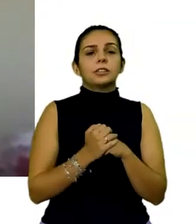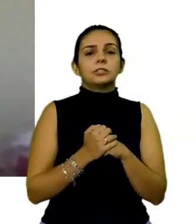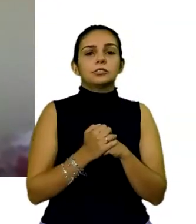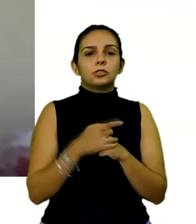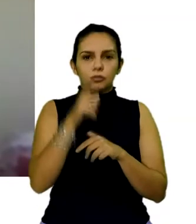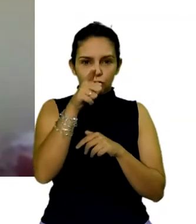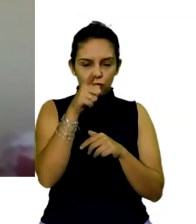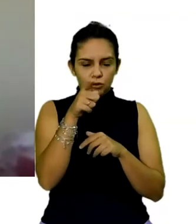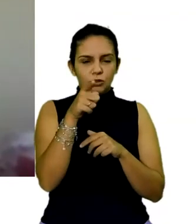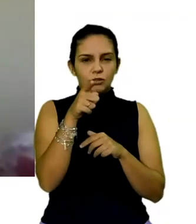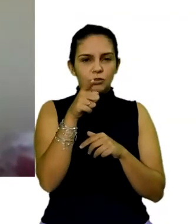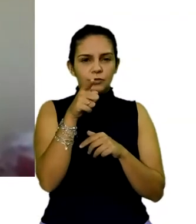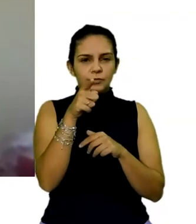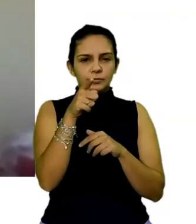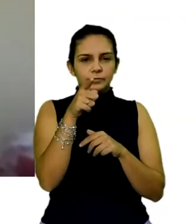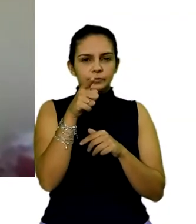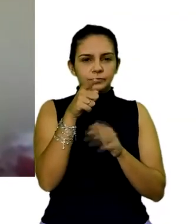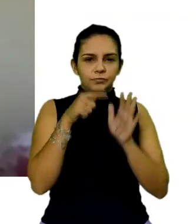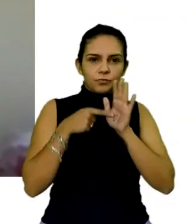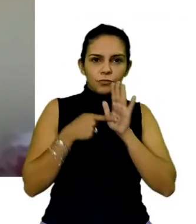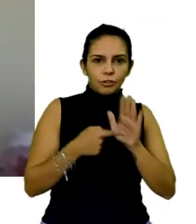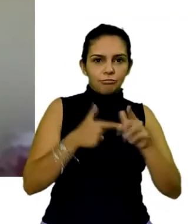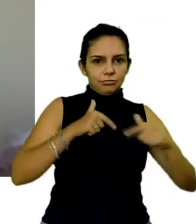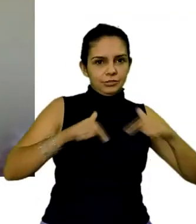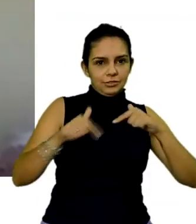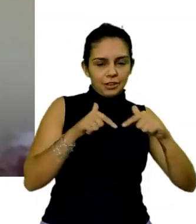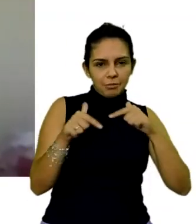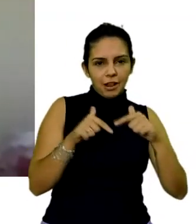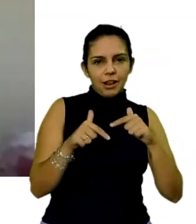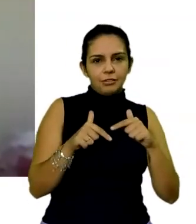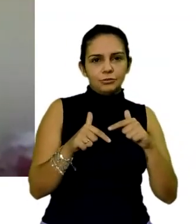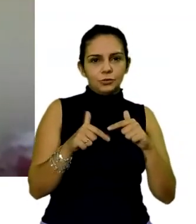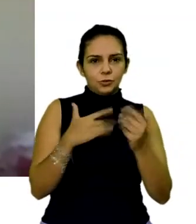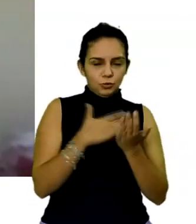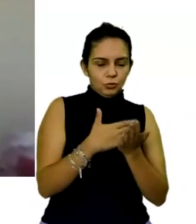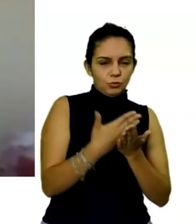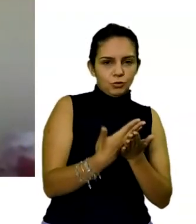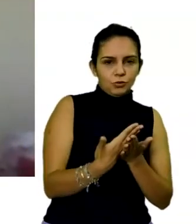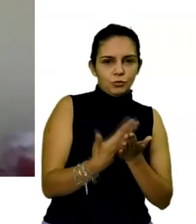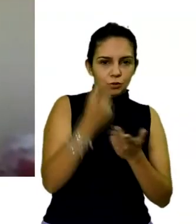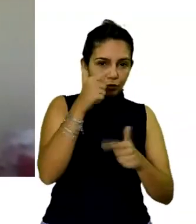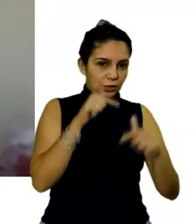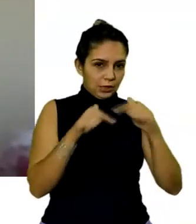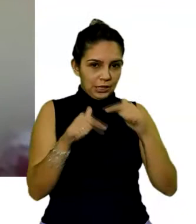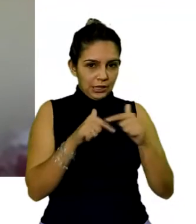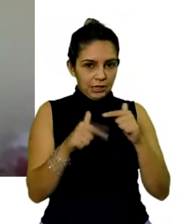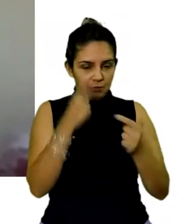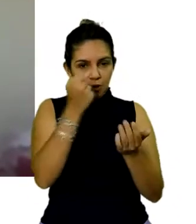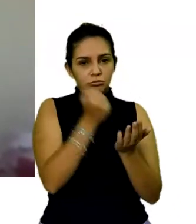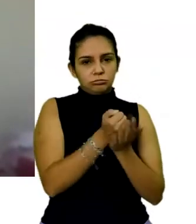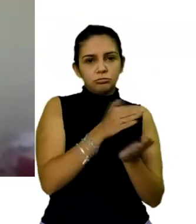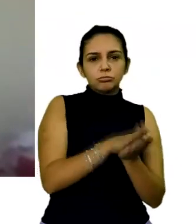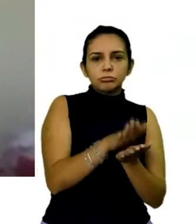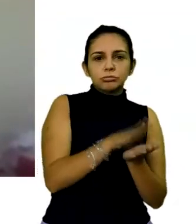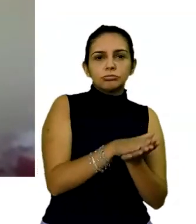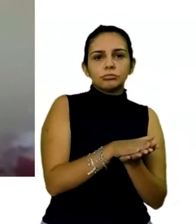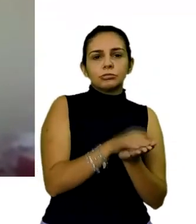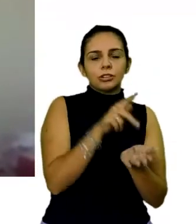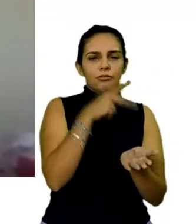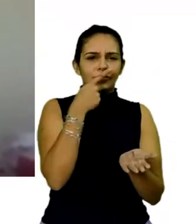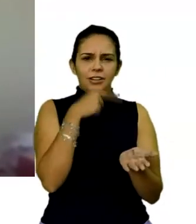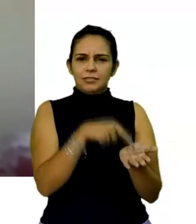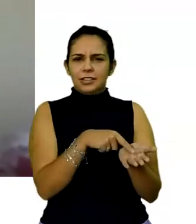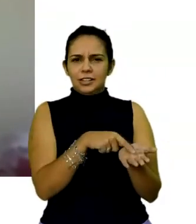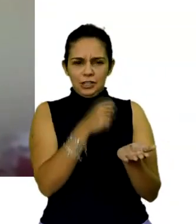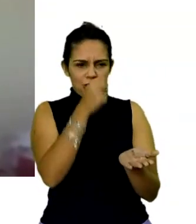E quando você mostrava um trabalho no princípio, mostrava um trabalho para um editor, ele